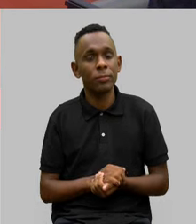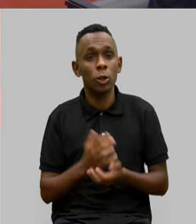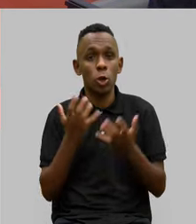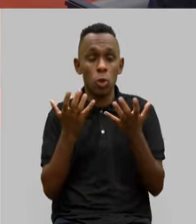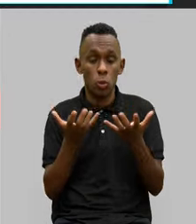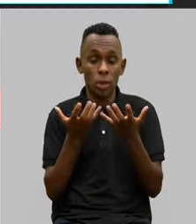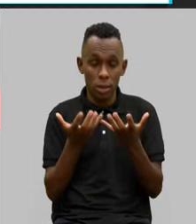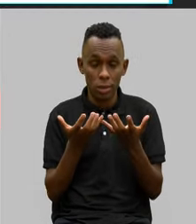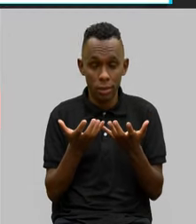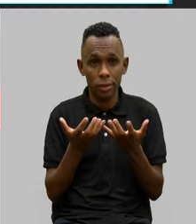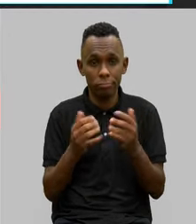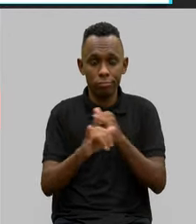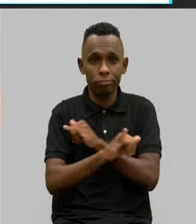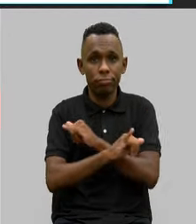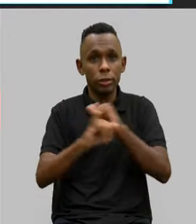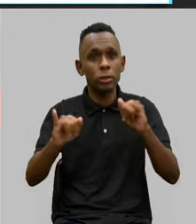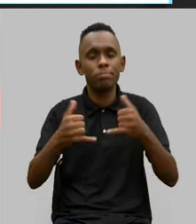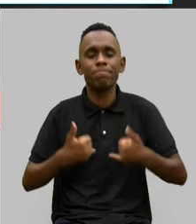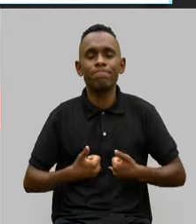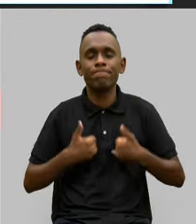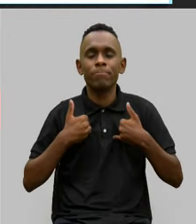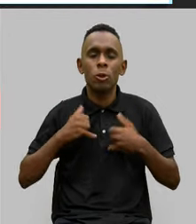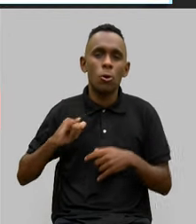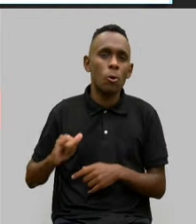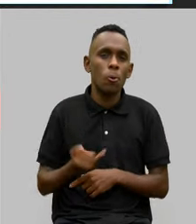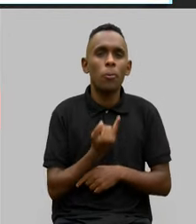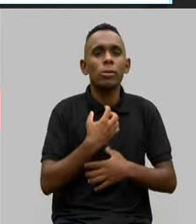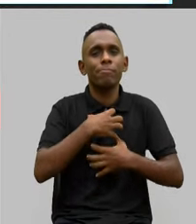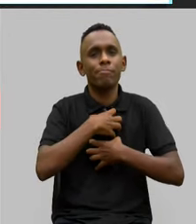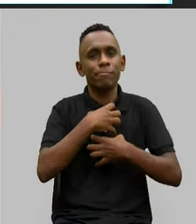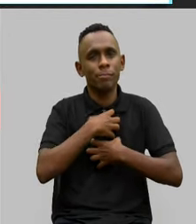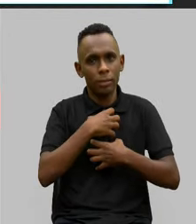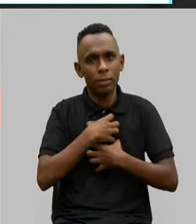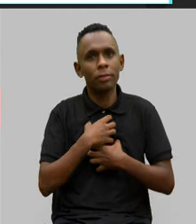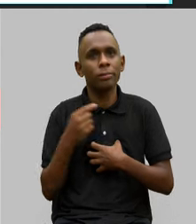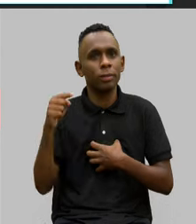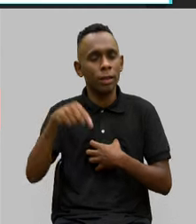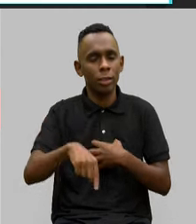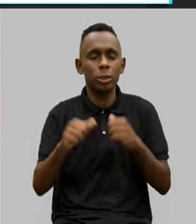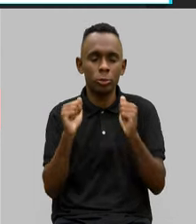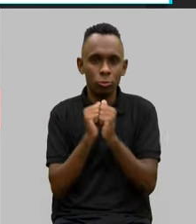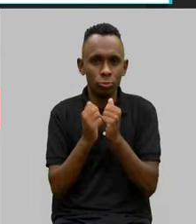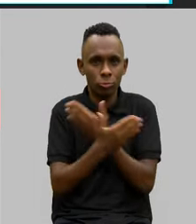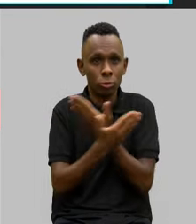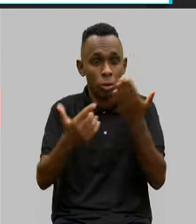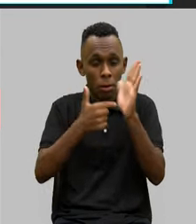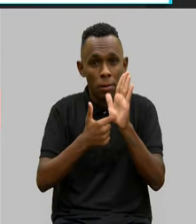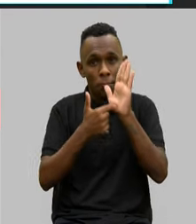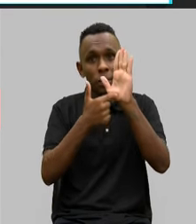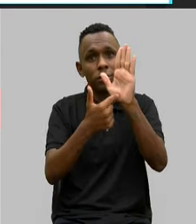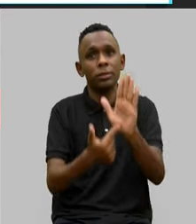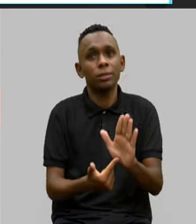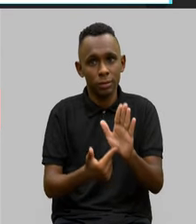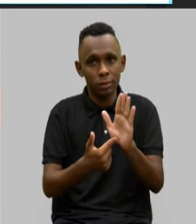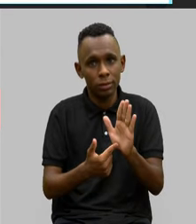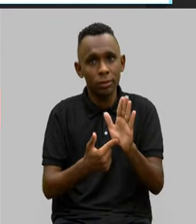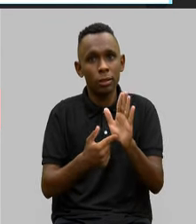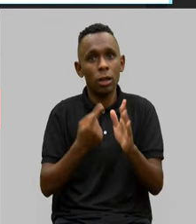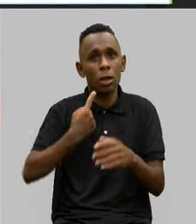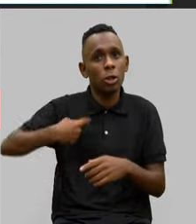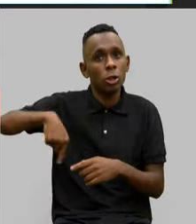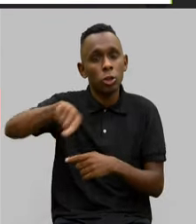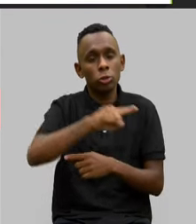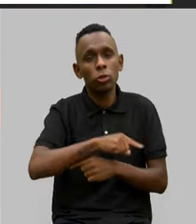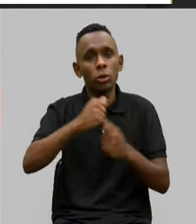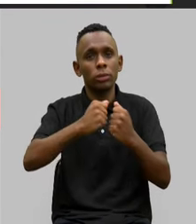Eh dizer da honra que eu me sinto ao aqui estar apresentando para a nossa